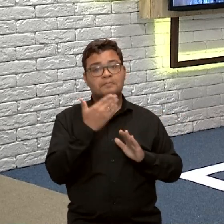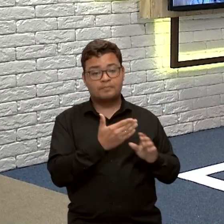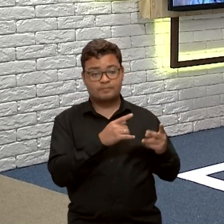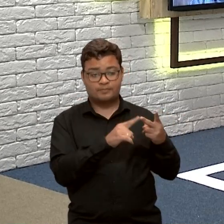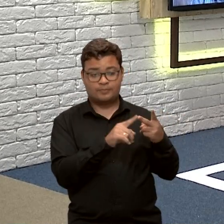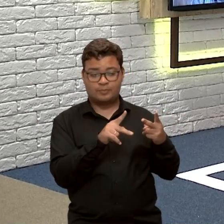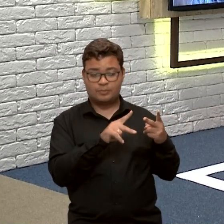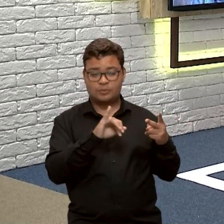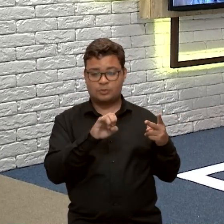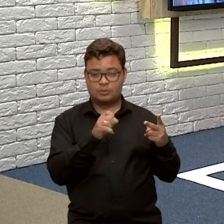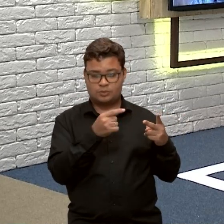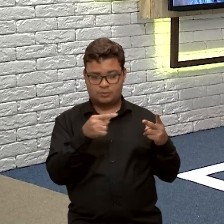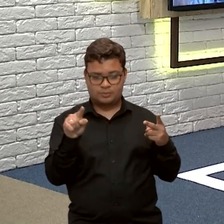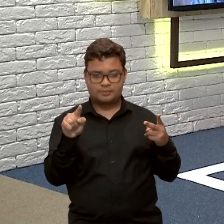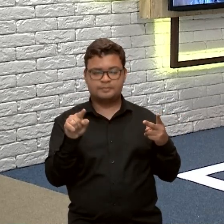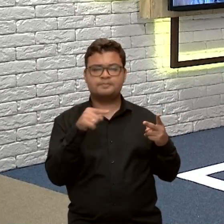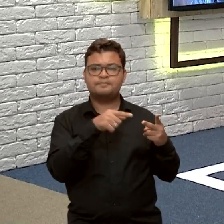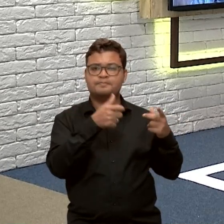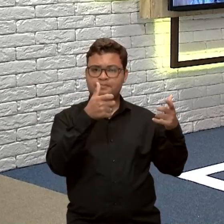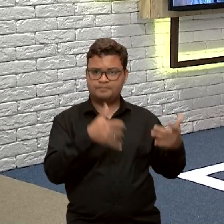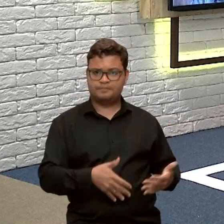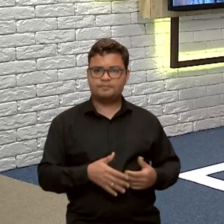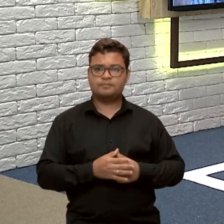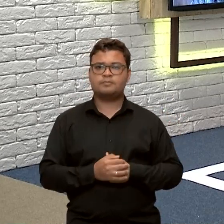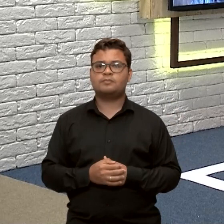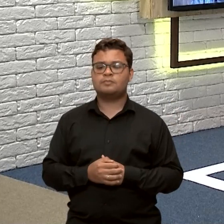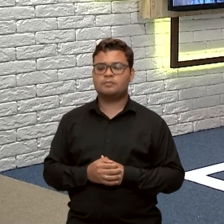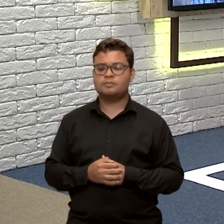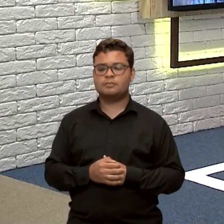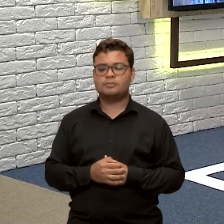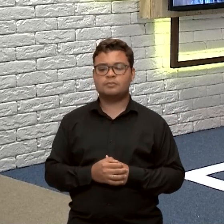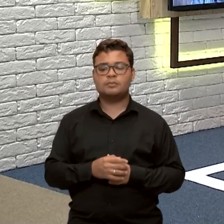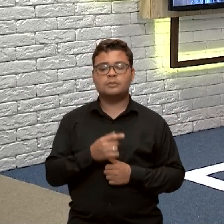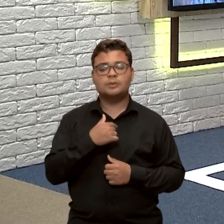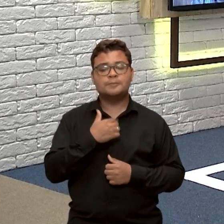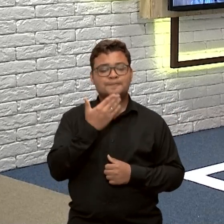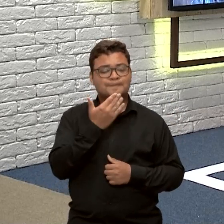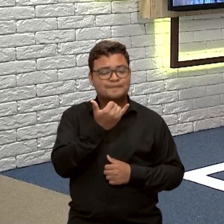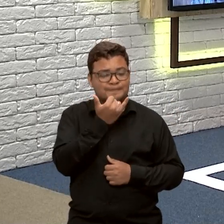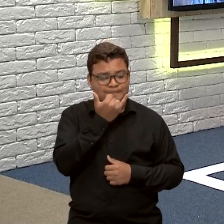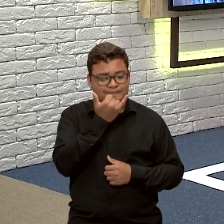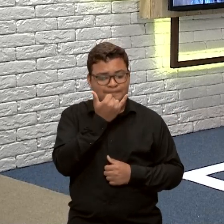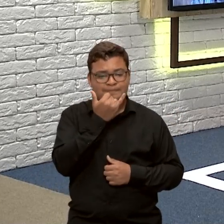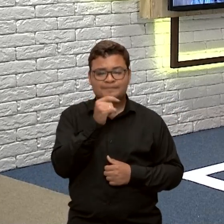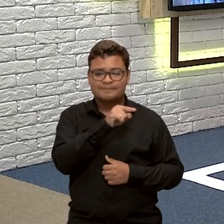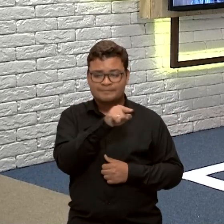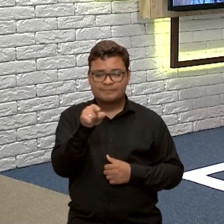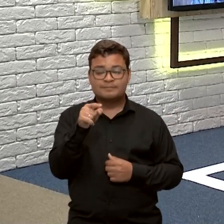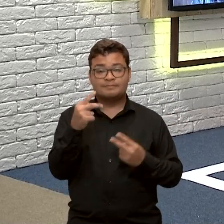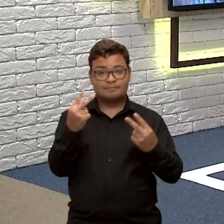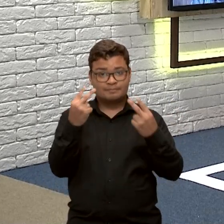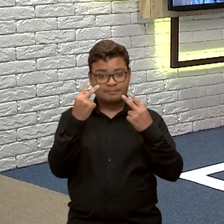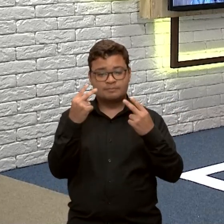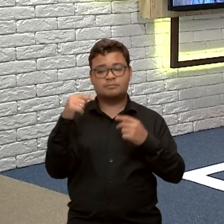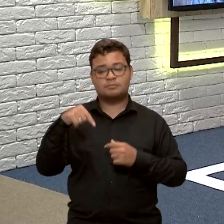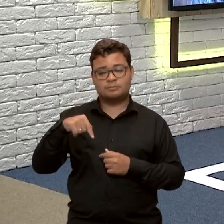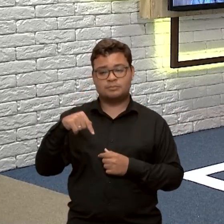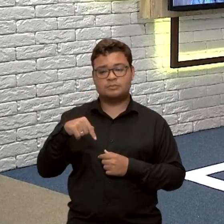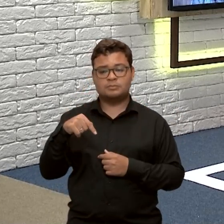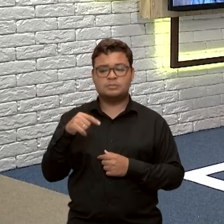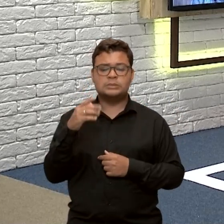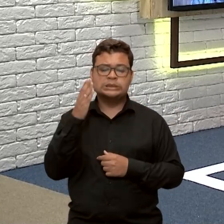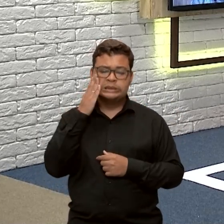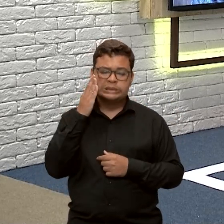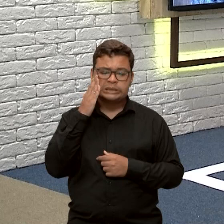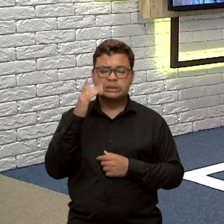o nosso controle Wellington, eu vou te interromper só um pouquinho, aí a gente fala um pouquinho mais sobre essas ações, né, de controle